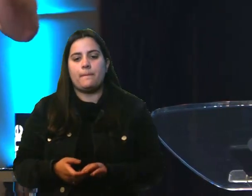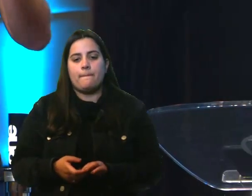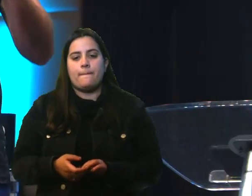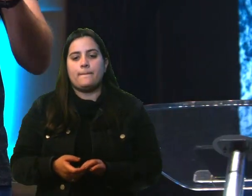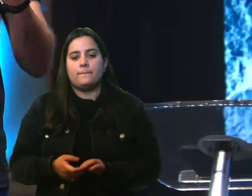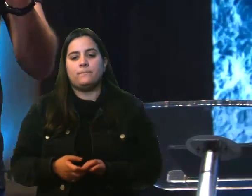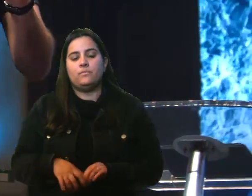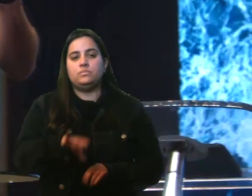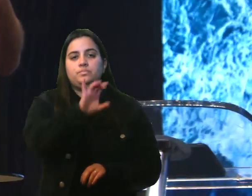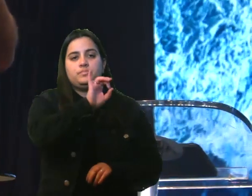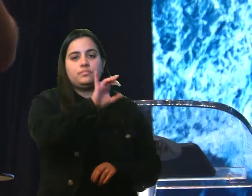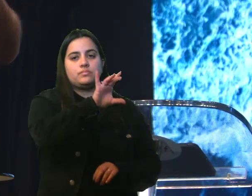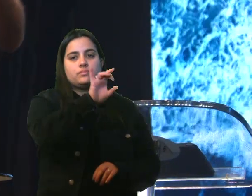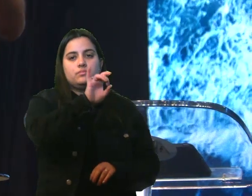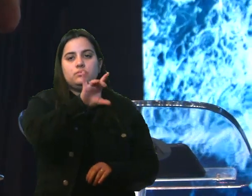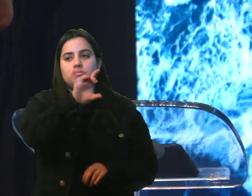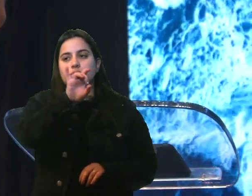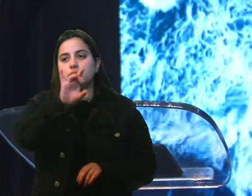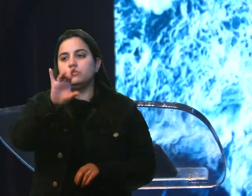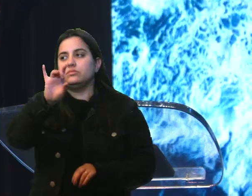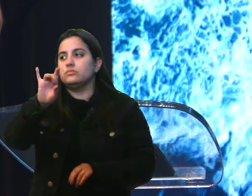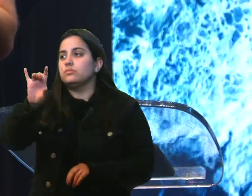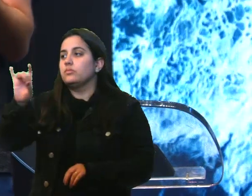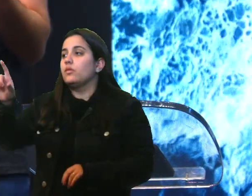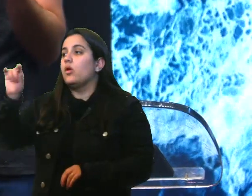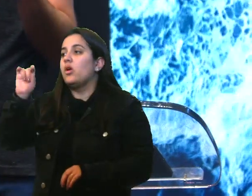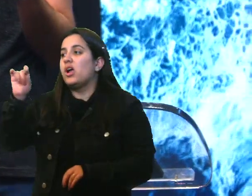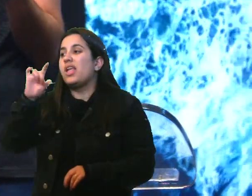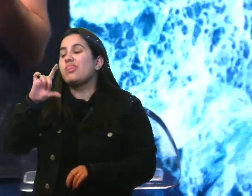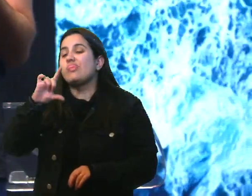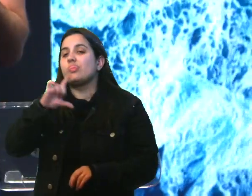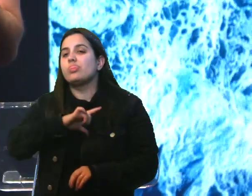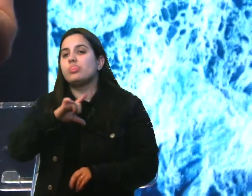Cada um dá fruto no seu tempo.